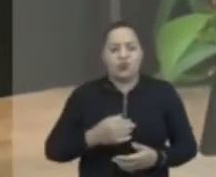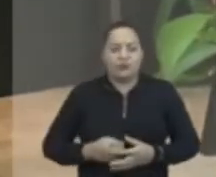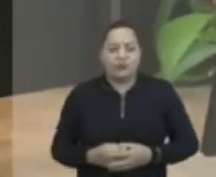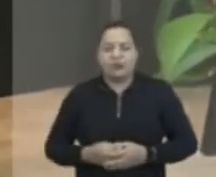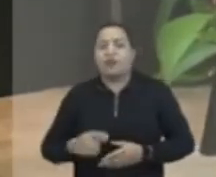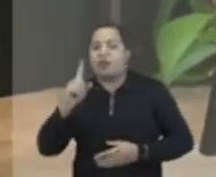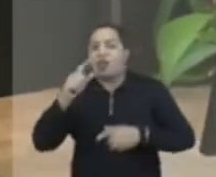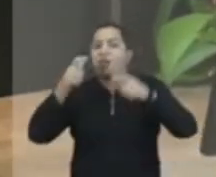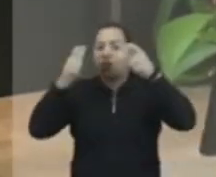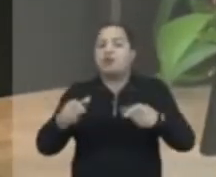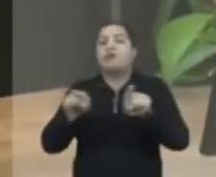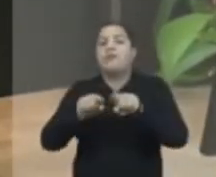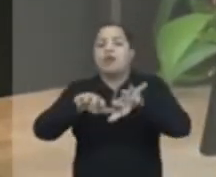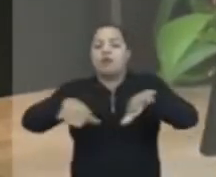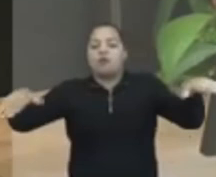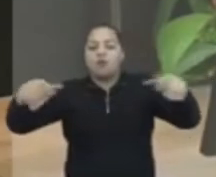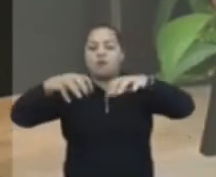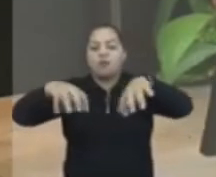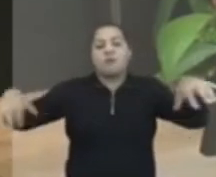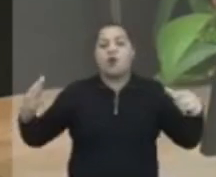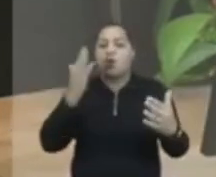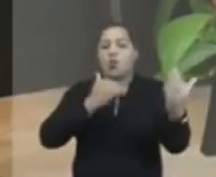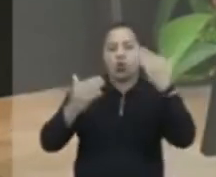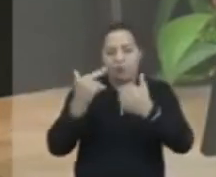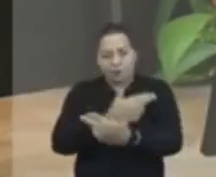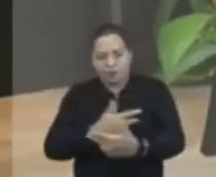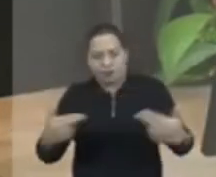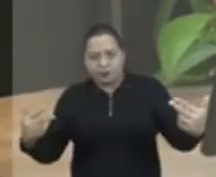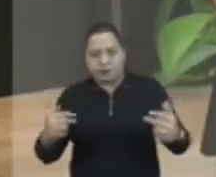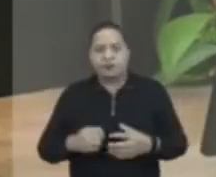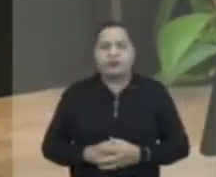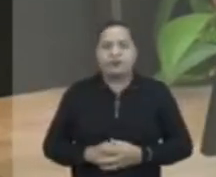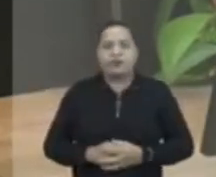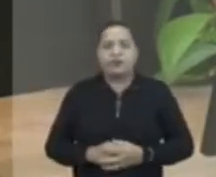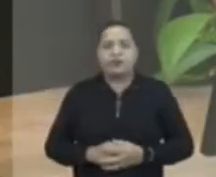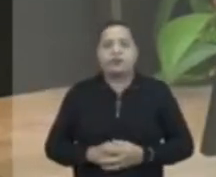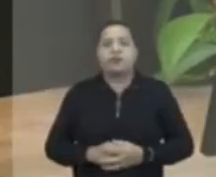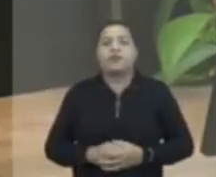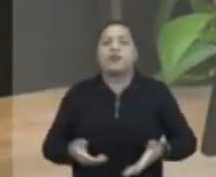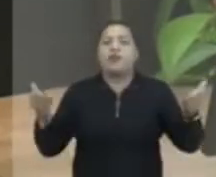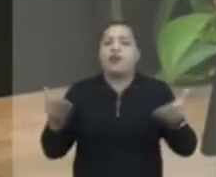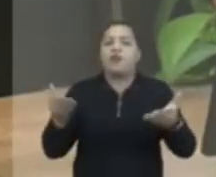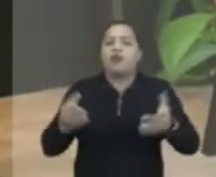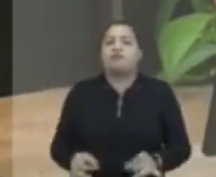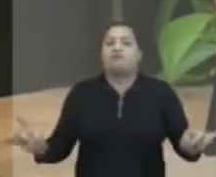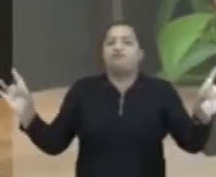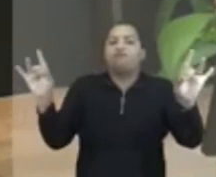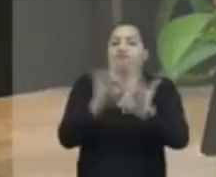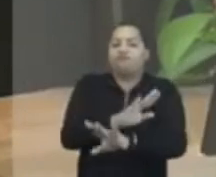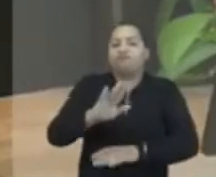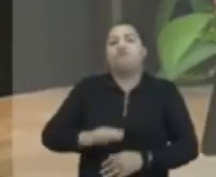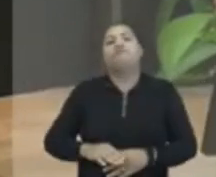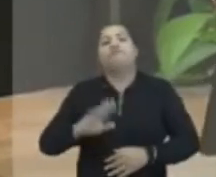também será servido um coquetel. Com a devida autorização, Está encerrada esta cerimônia.